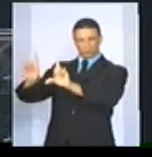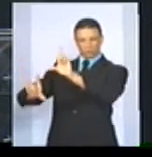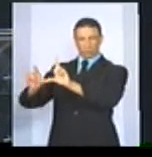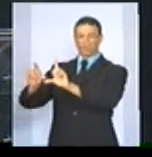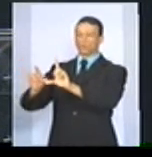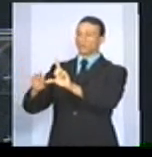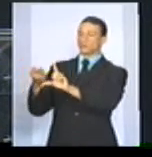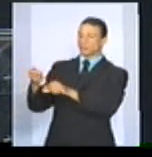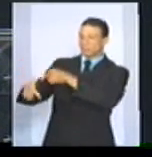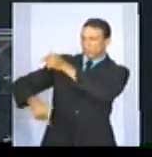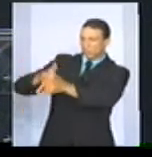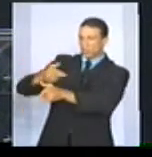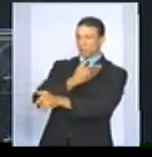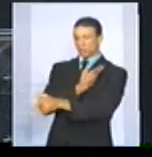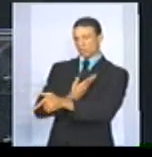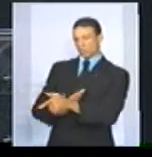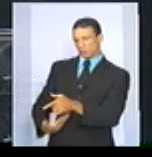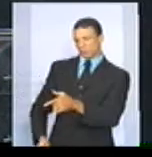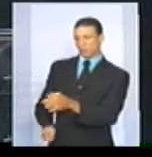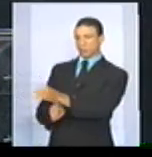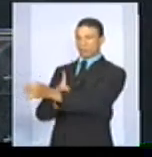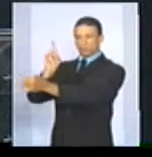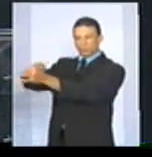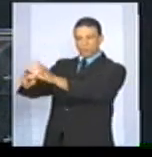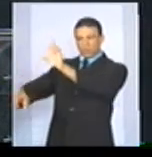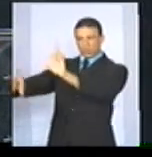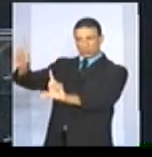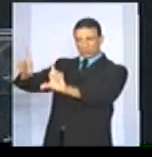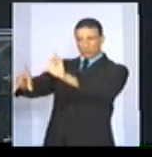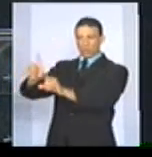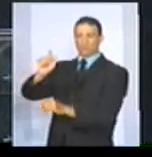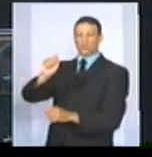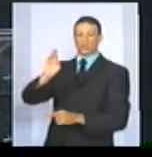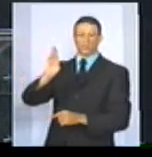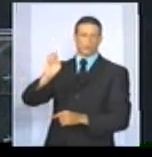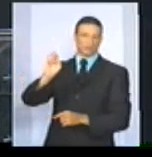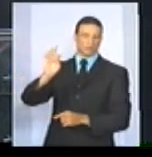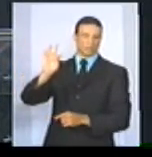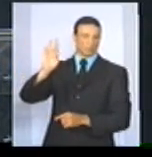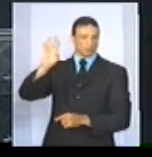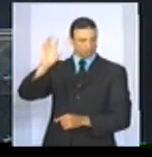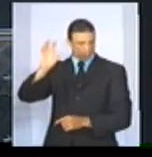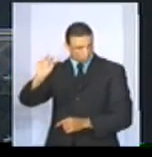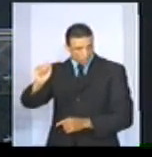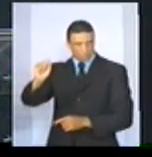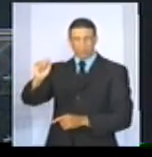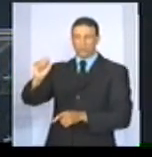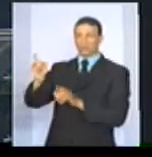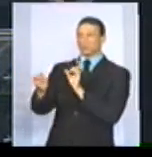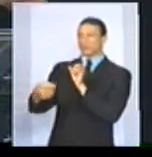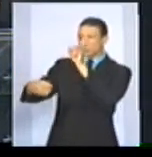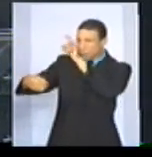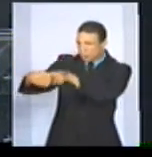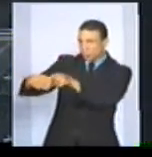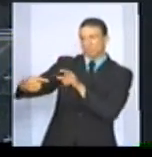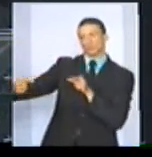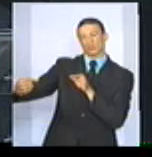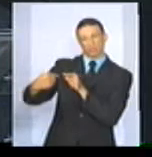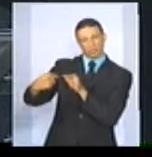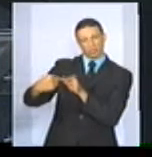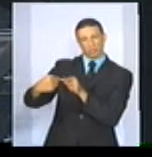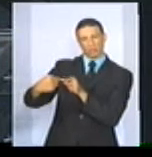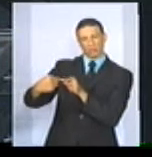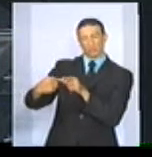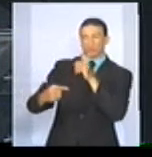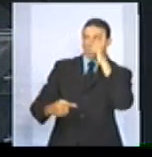do serviço público concedido de televisão aberta, não sejam discriminados nas plataformas de televisão aberta. Lembrando que, entre